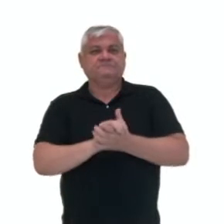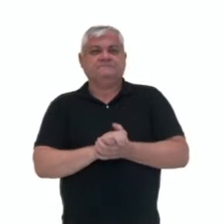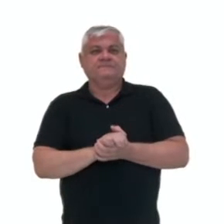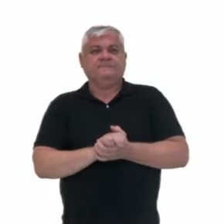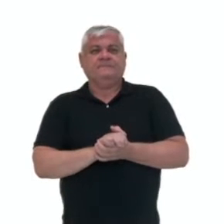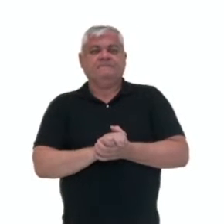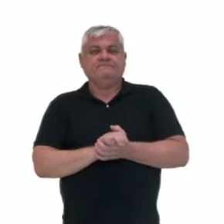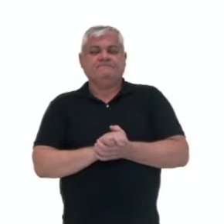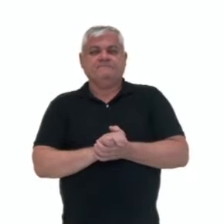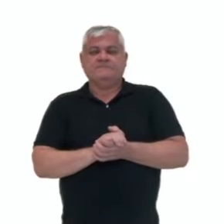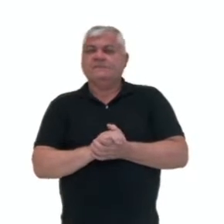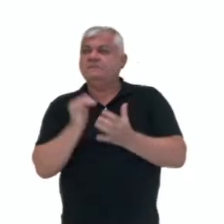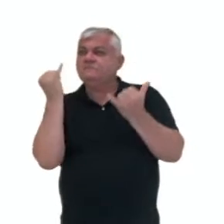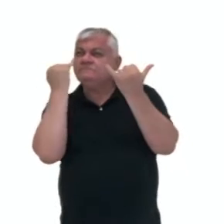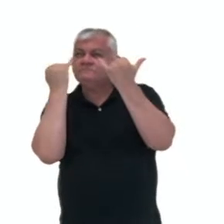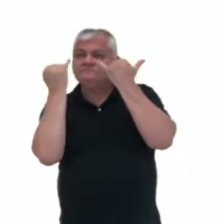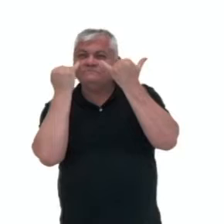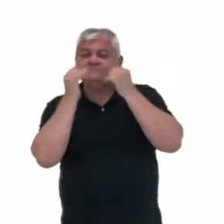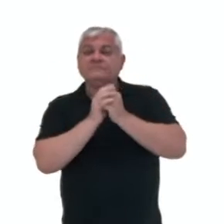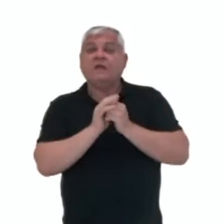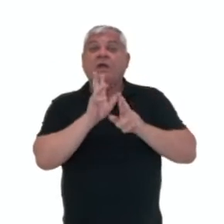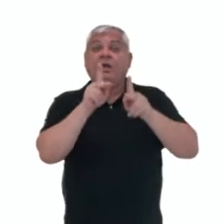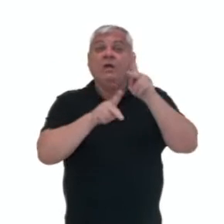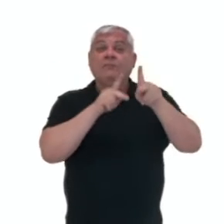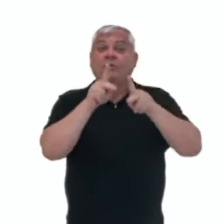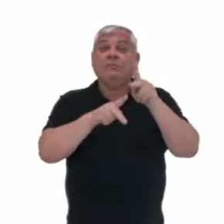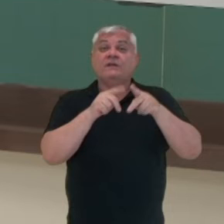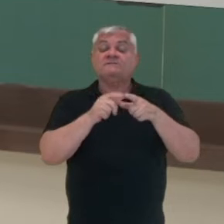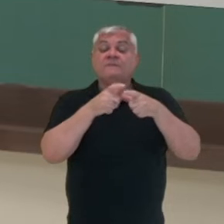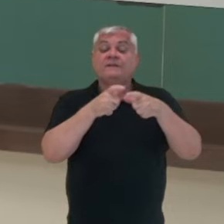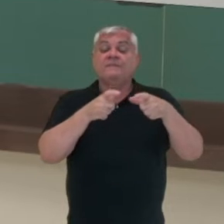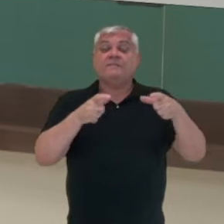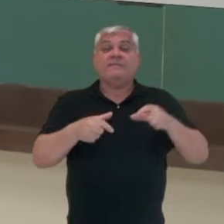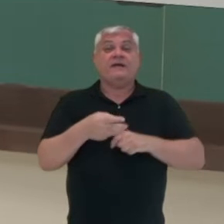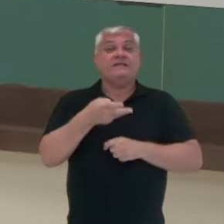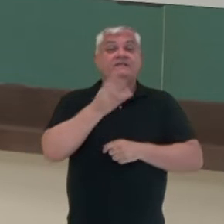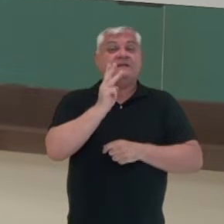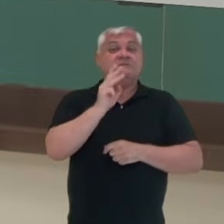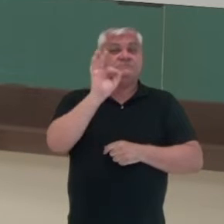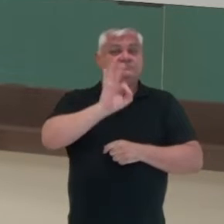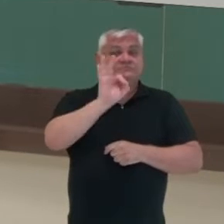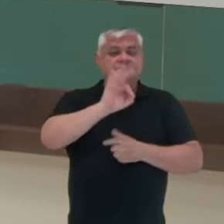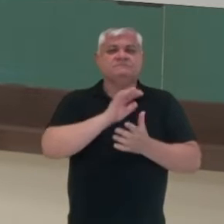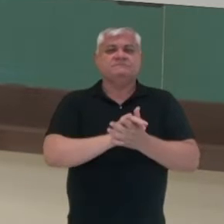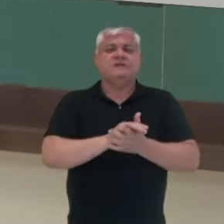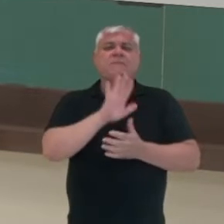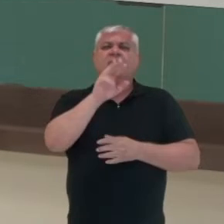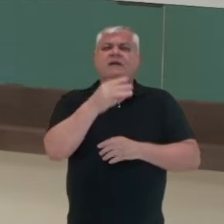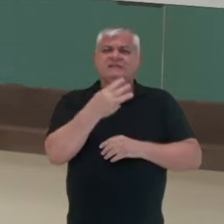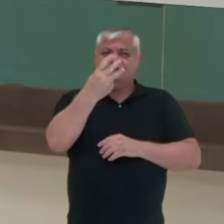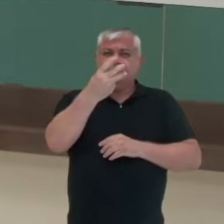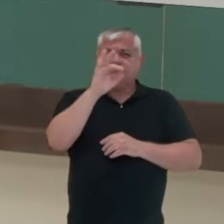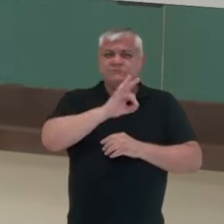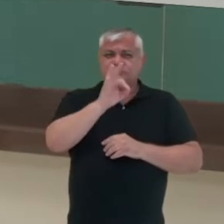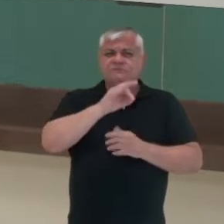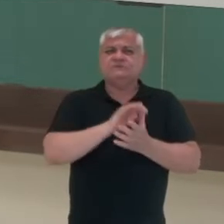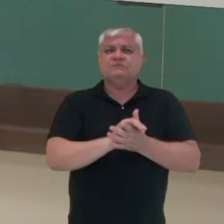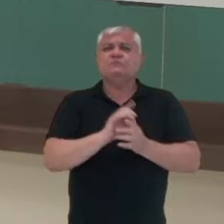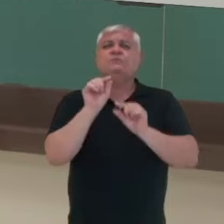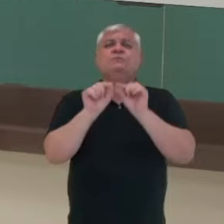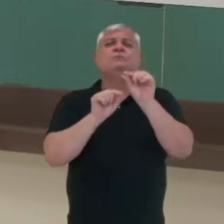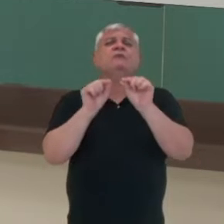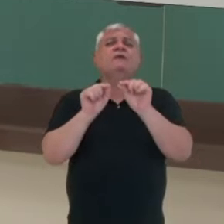A informação que o problema nos traz diz que a população cresce 3% ao ano. Mas esse 3% é